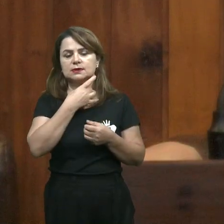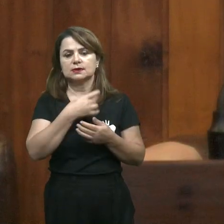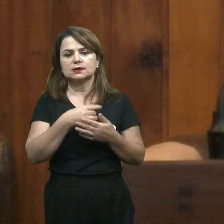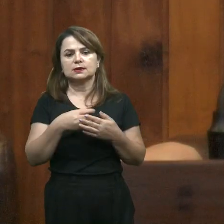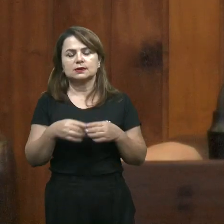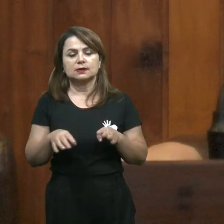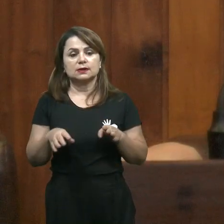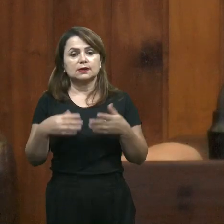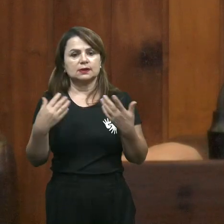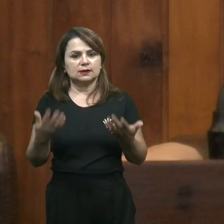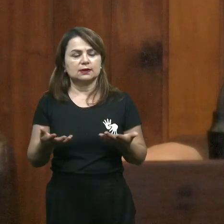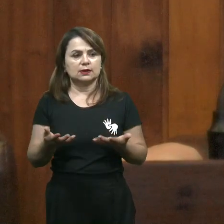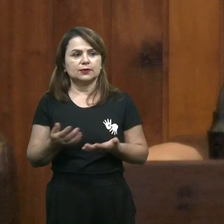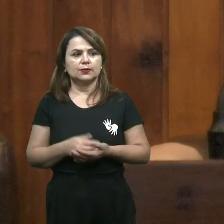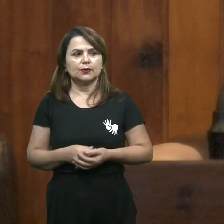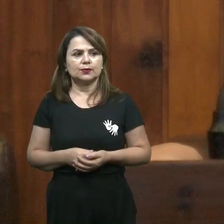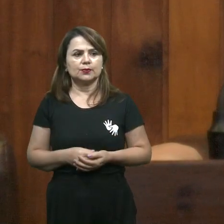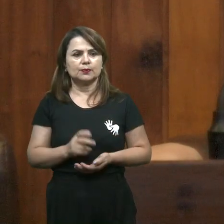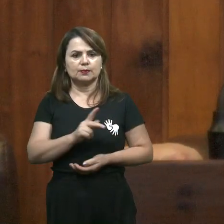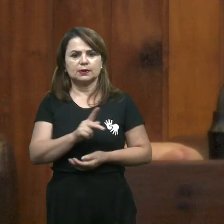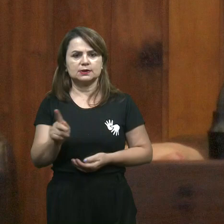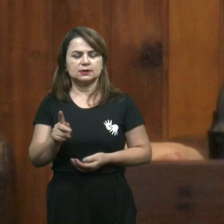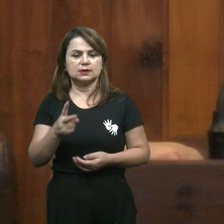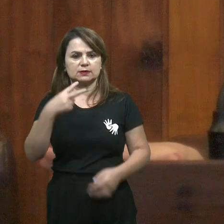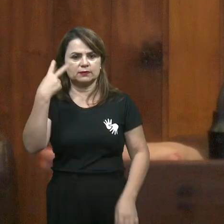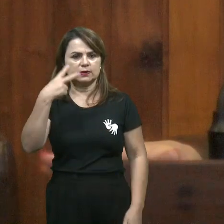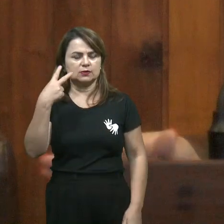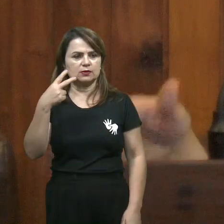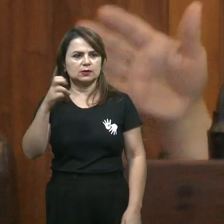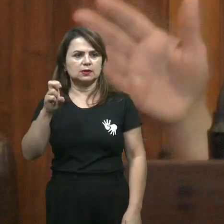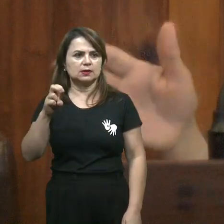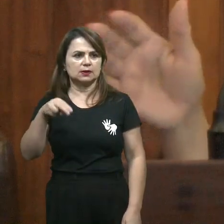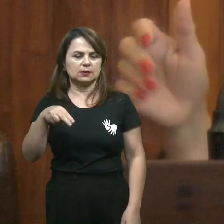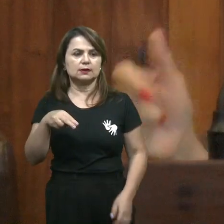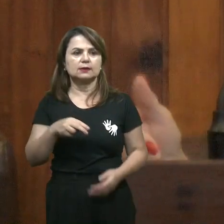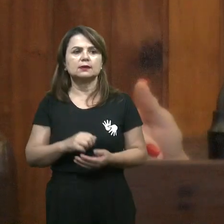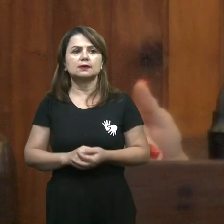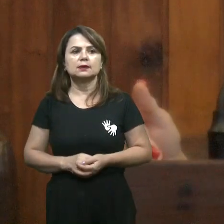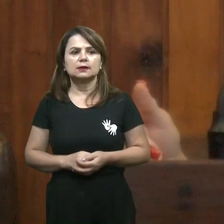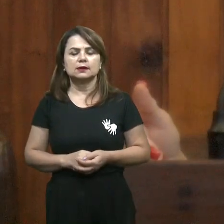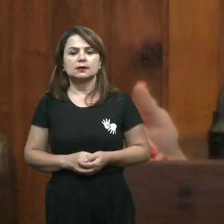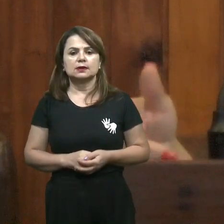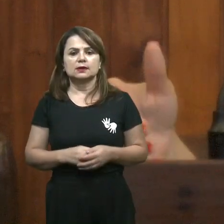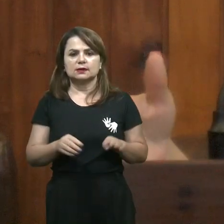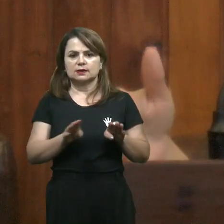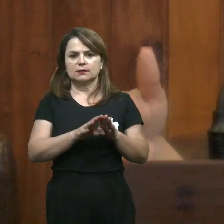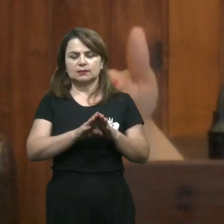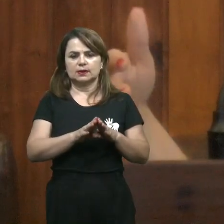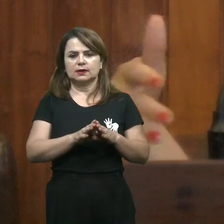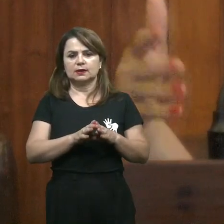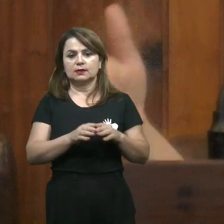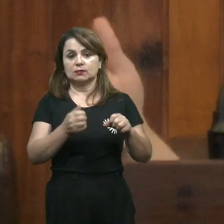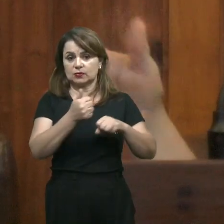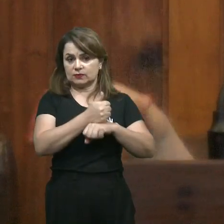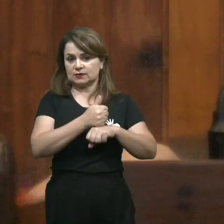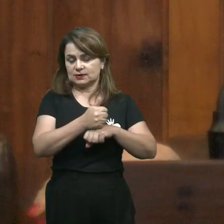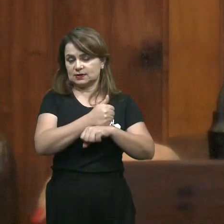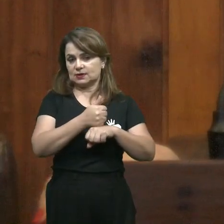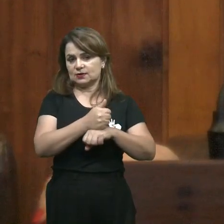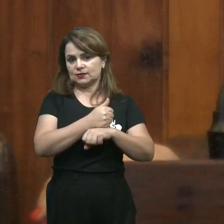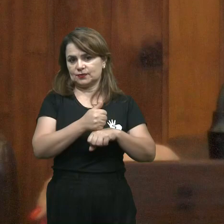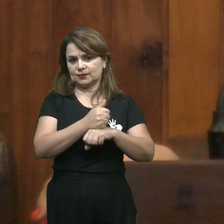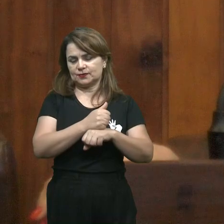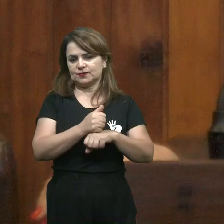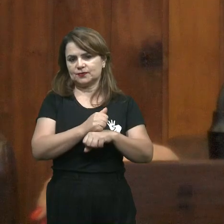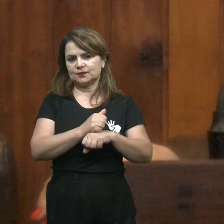presidente desta Casa, vereador Eduardo Nascimento, que está concorrendo a um cargo, faz parte de